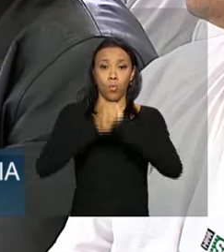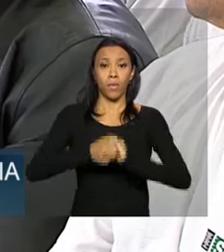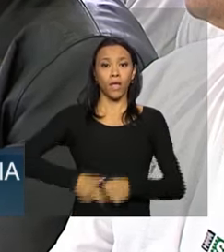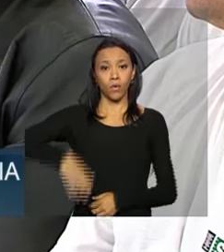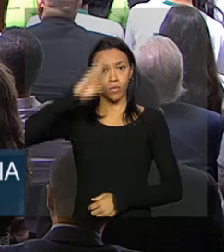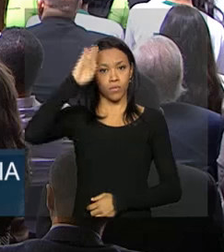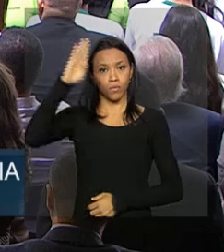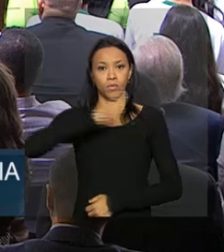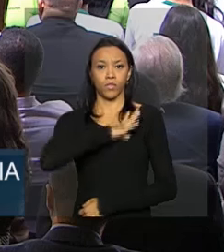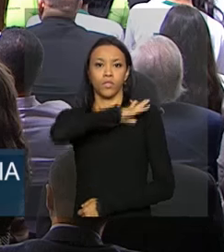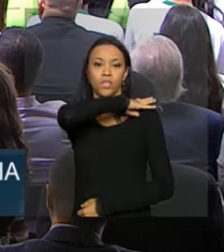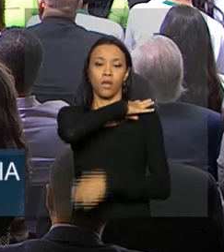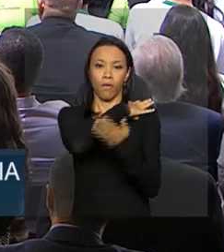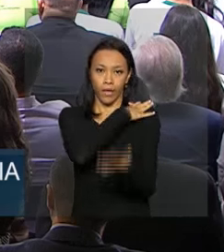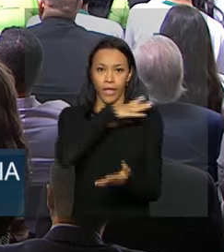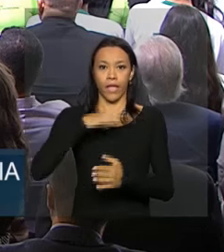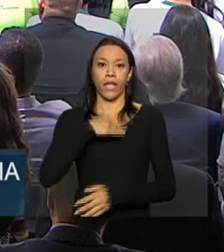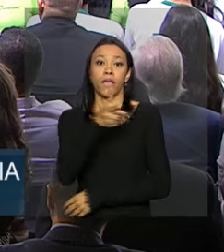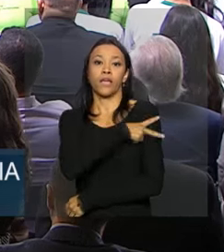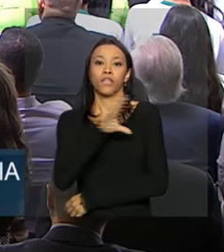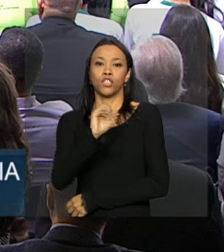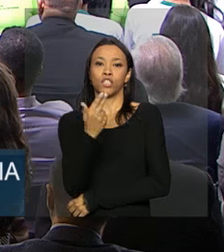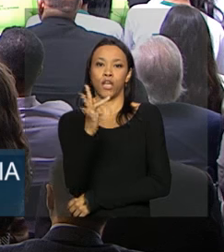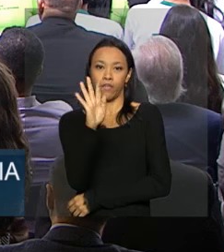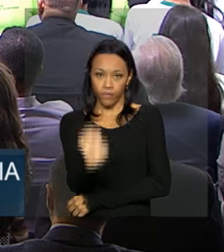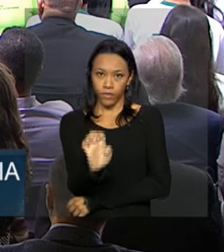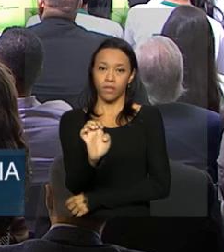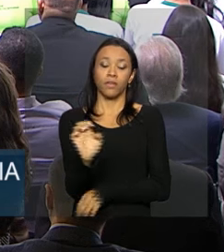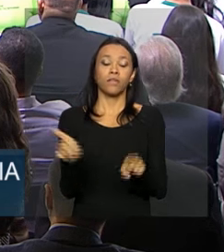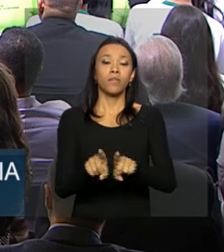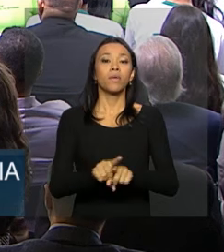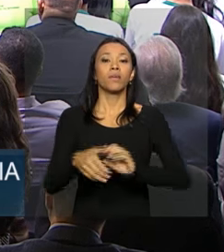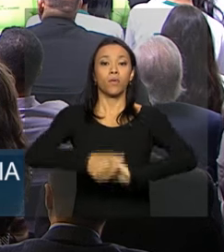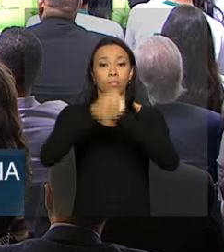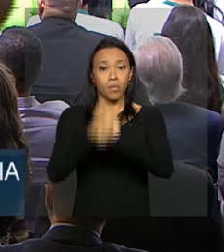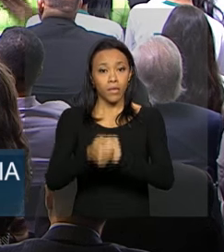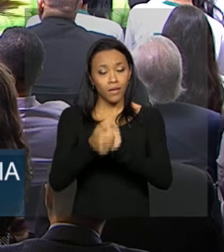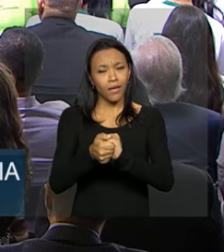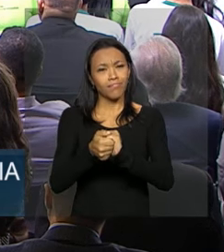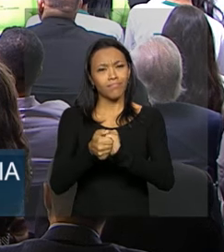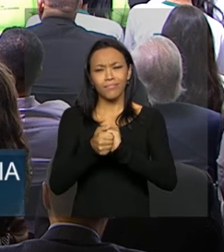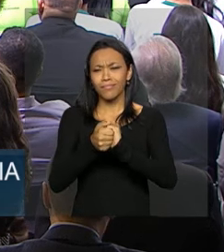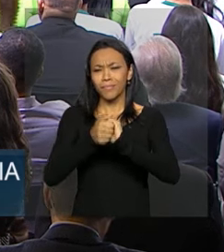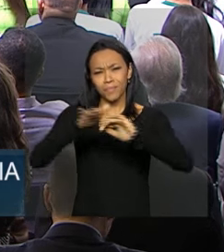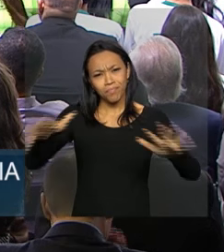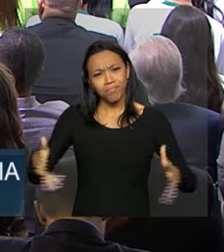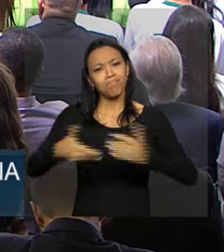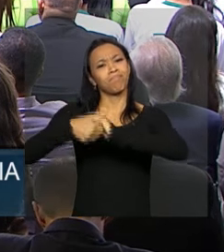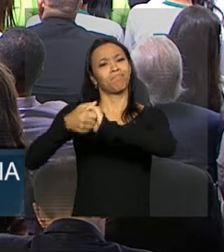Antônio Amaro, chefe da Casa Militar. Cumprimentar uma saudação toda